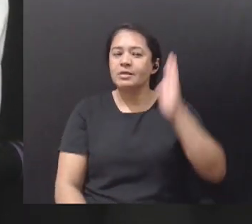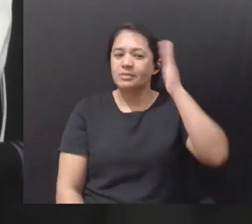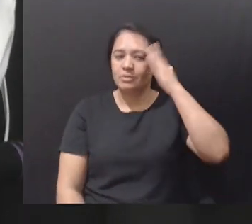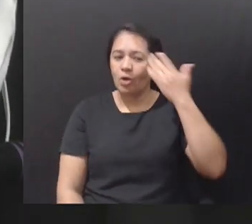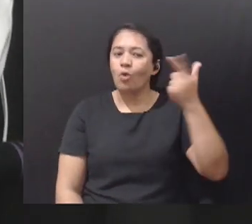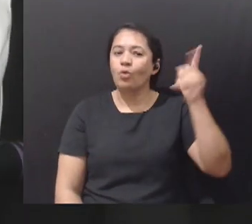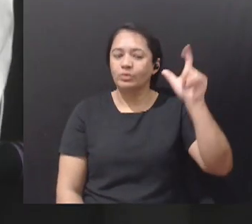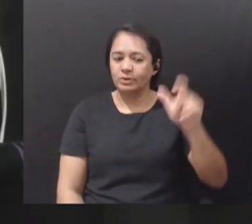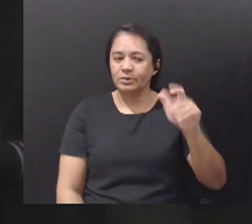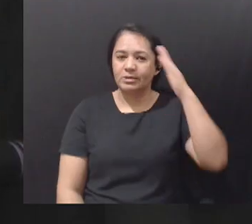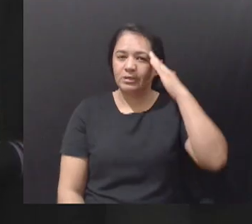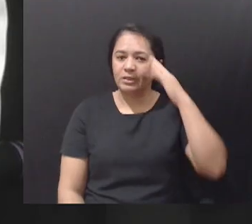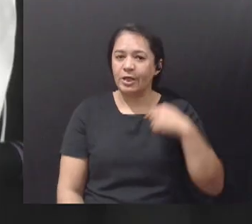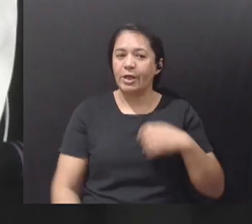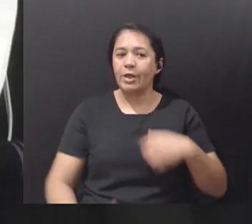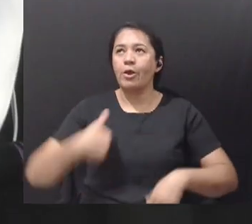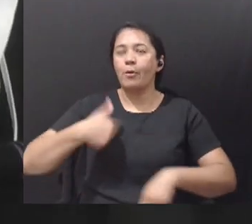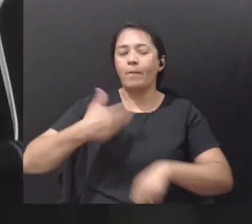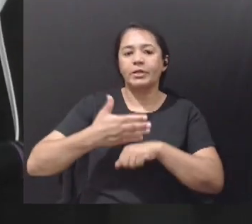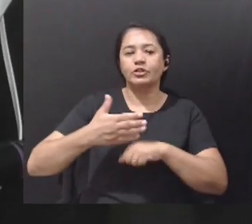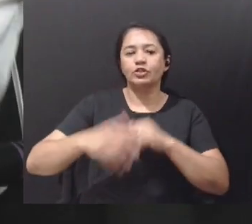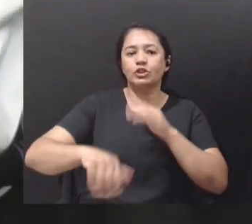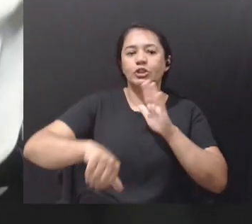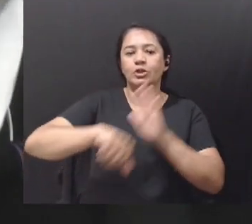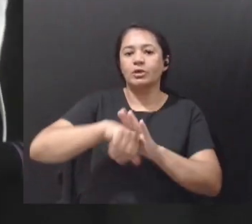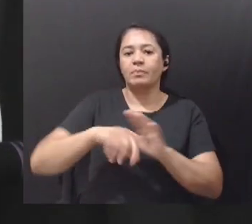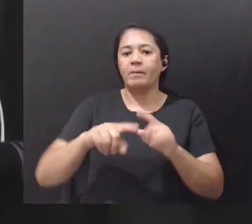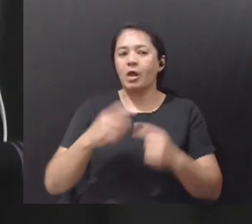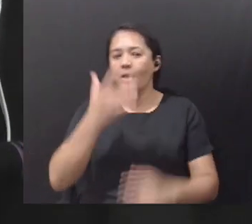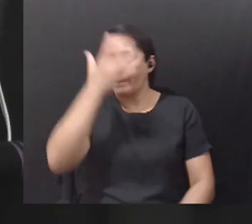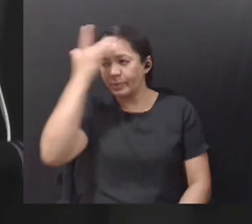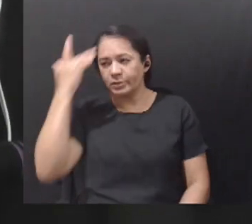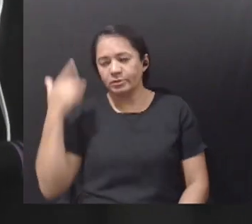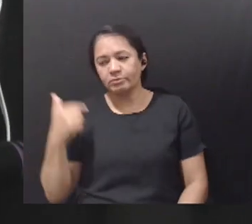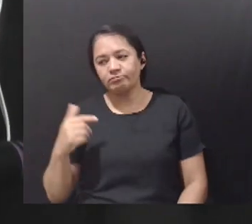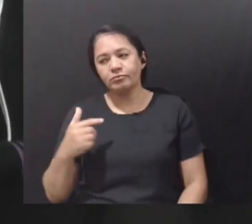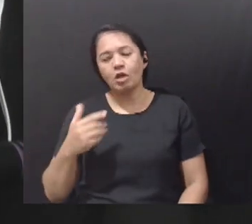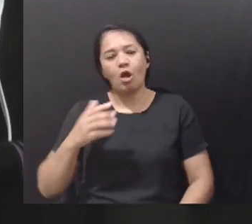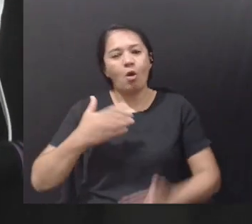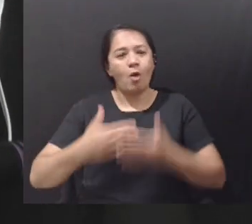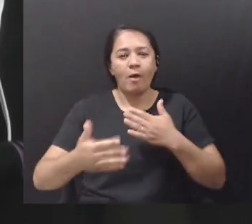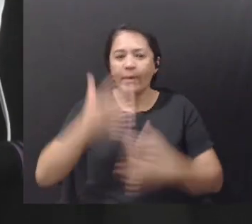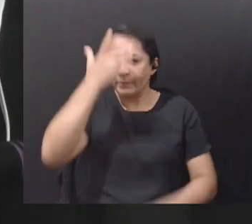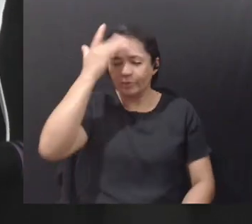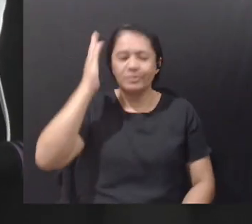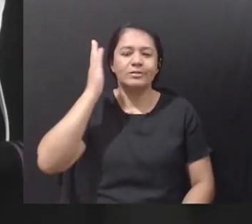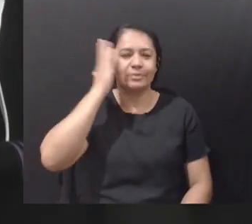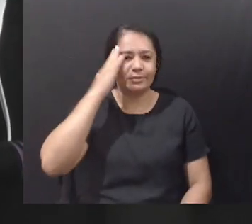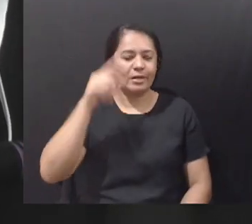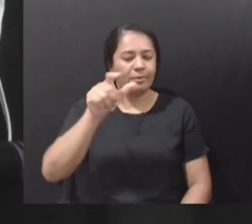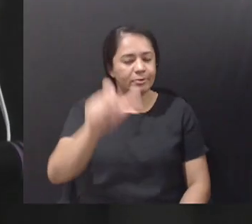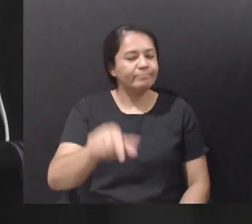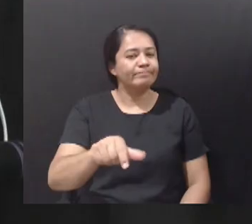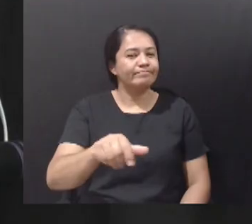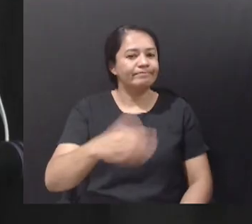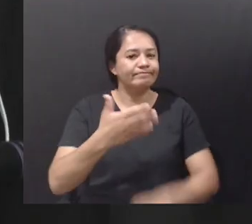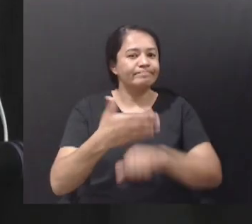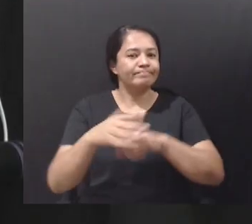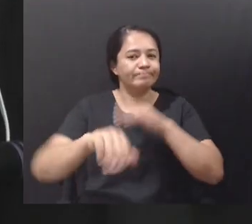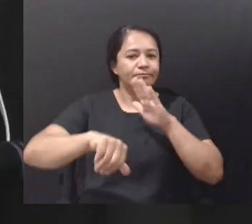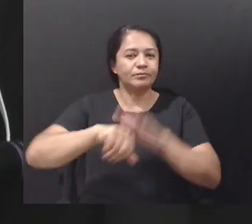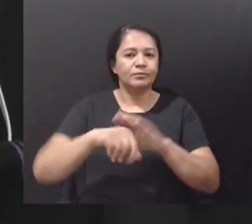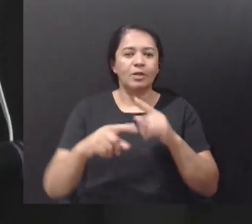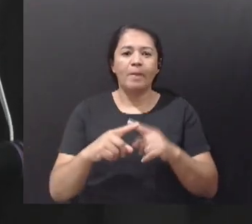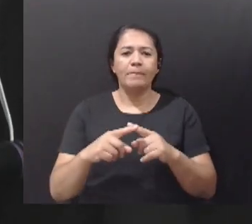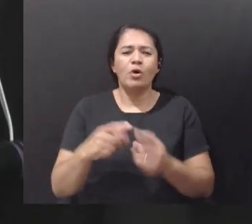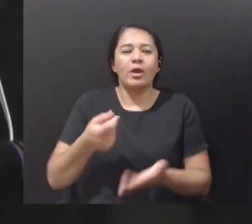cometi, alguém da minha volta, alguém da esquina, sabe que alguém cometeu esse crime. Então, por que a recompensa?